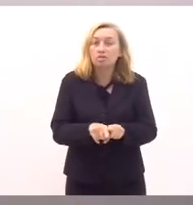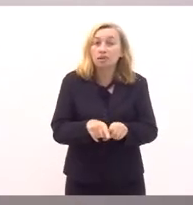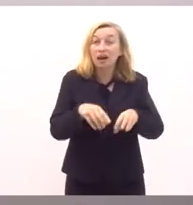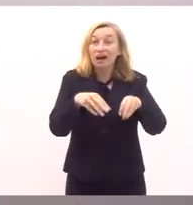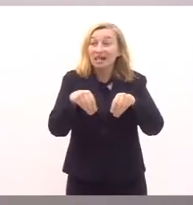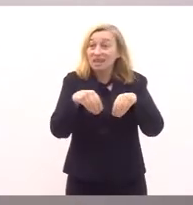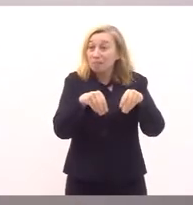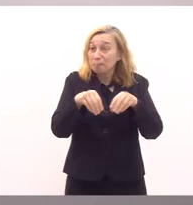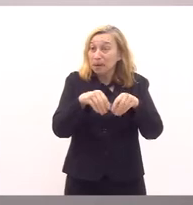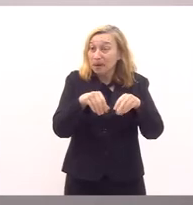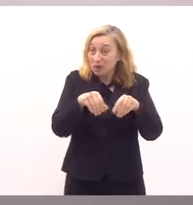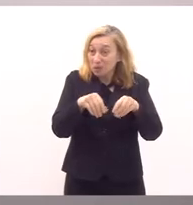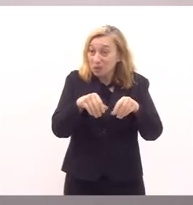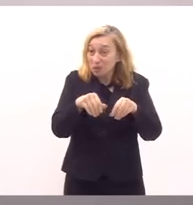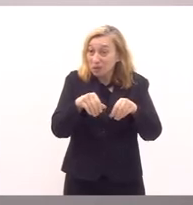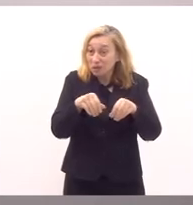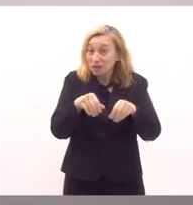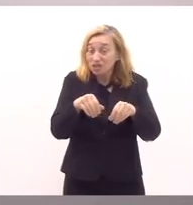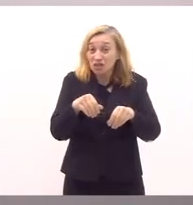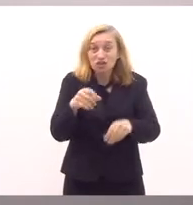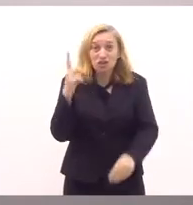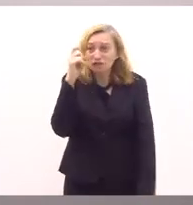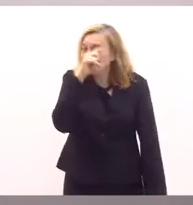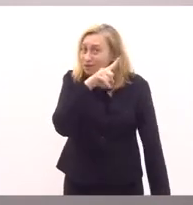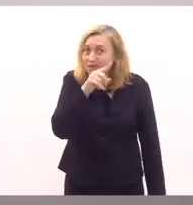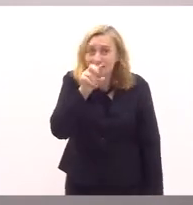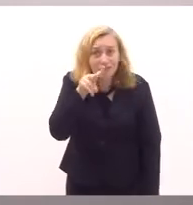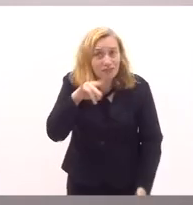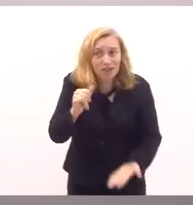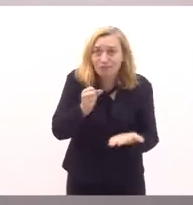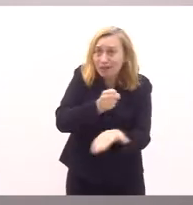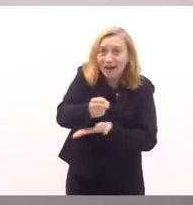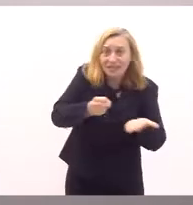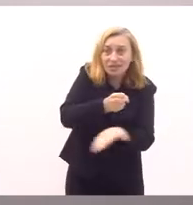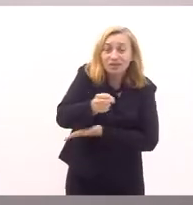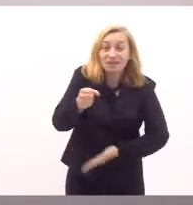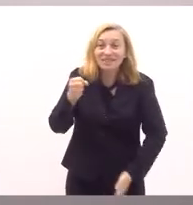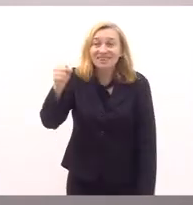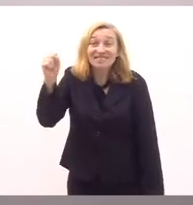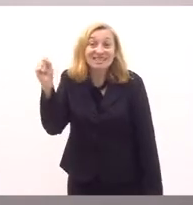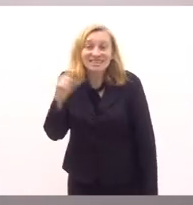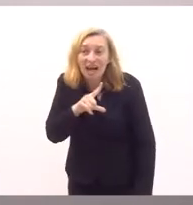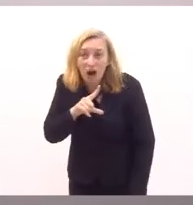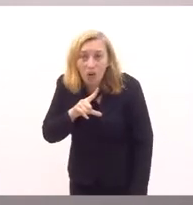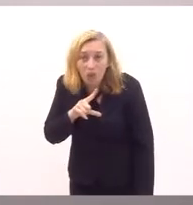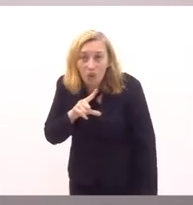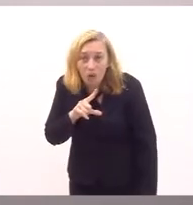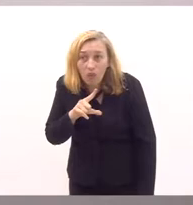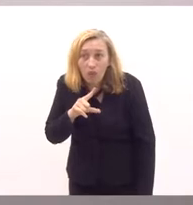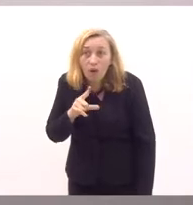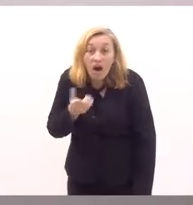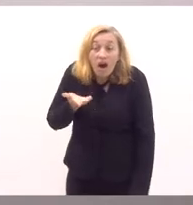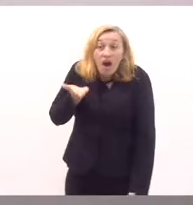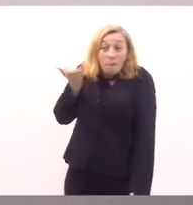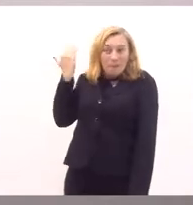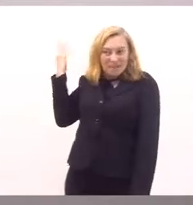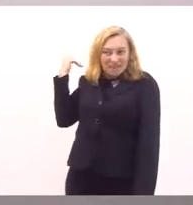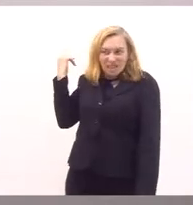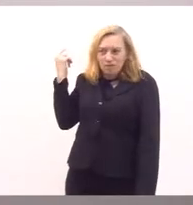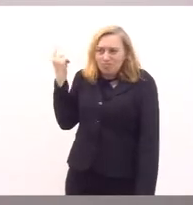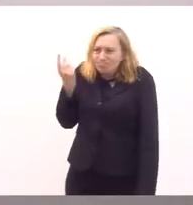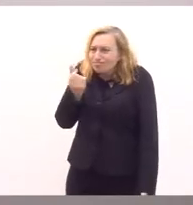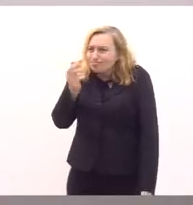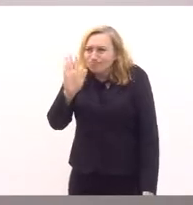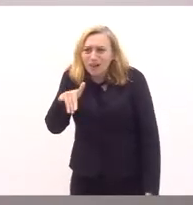tempero, até difícil, você vai no básico. Sal, que era a coisa mais barata que existia no mundo, ovo, sal e